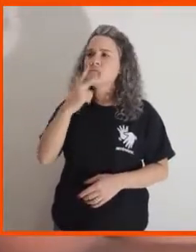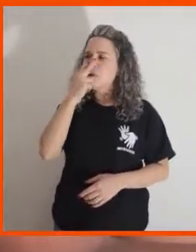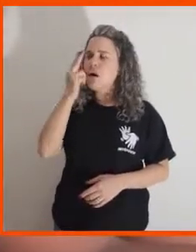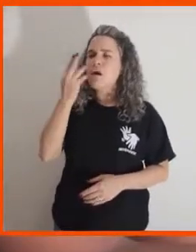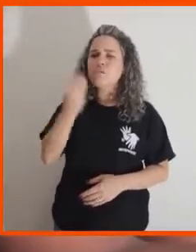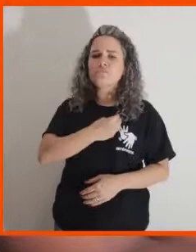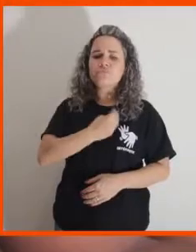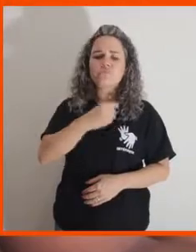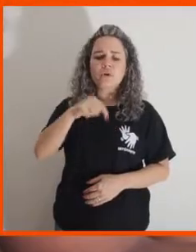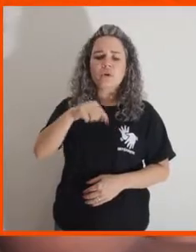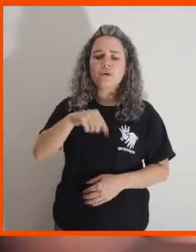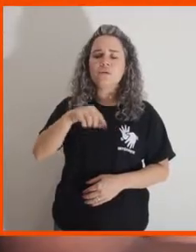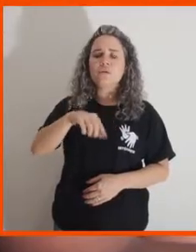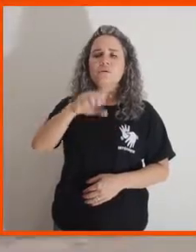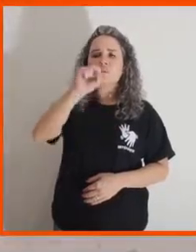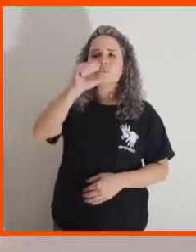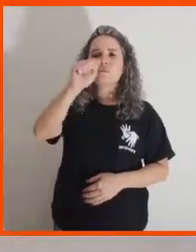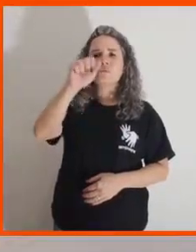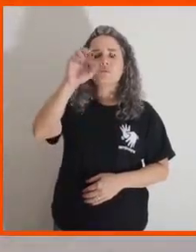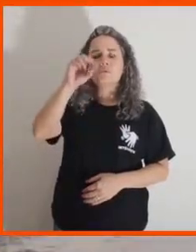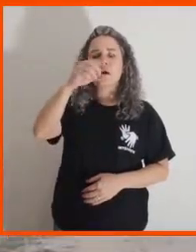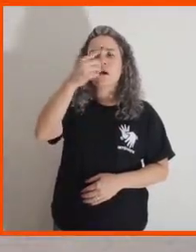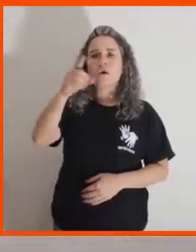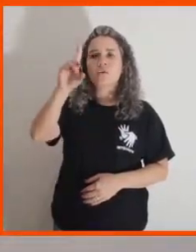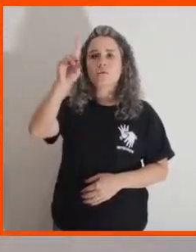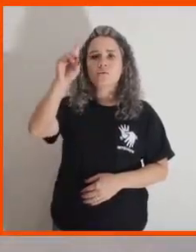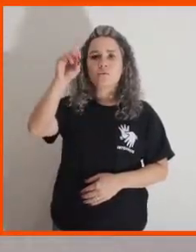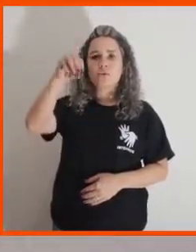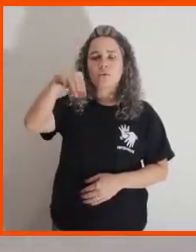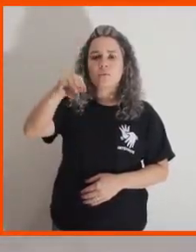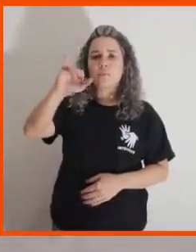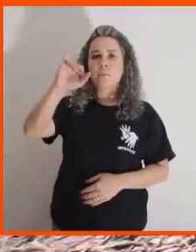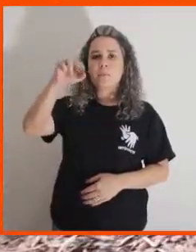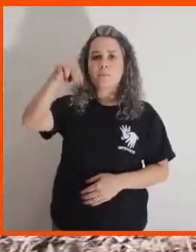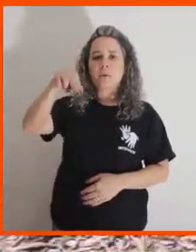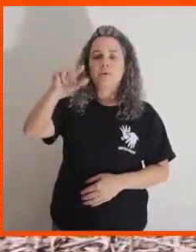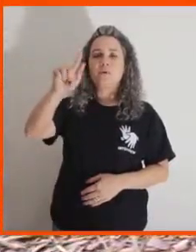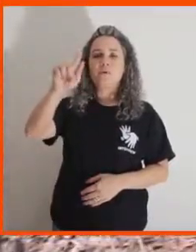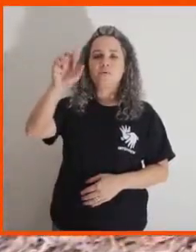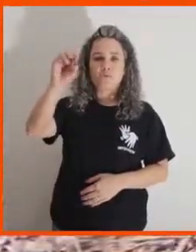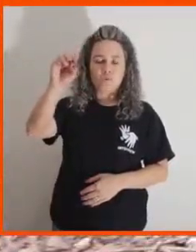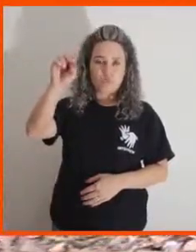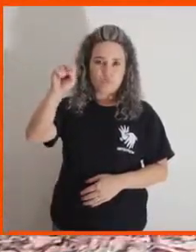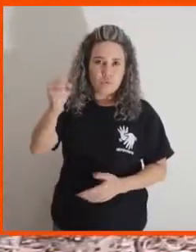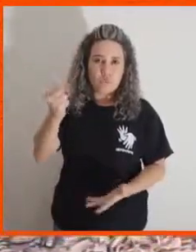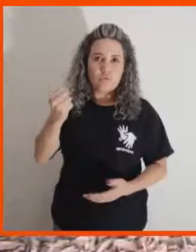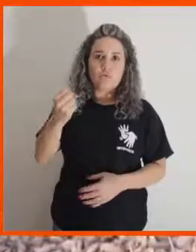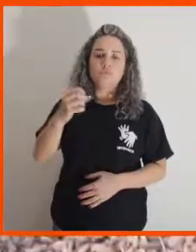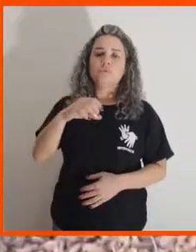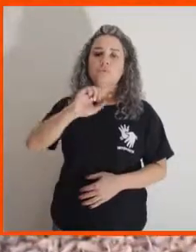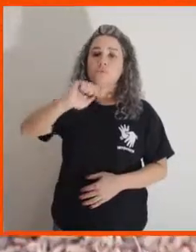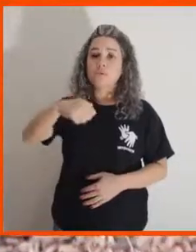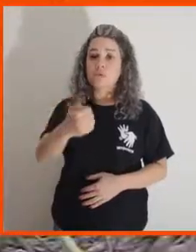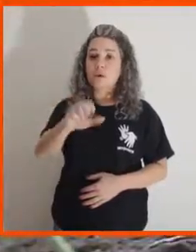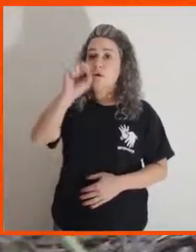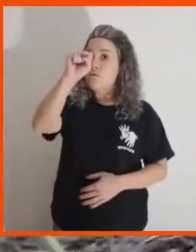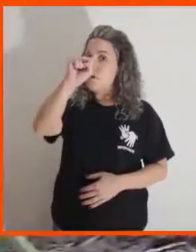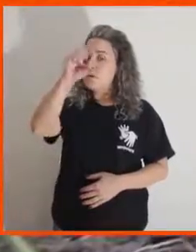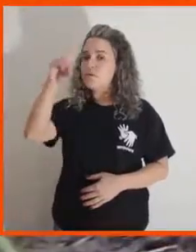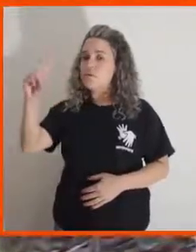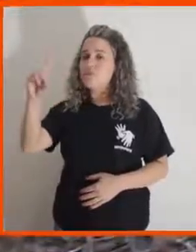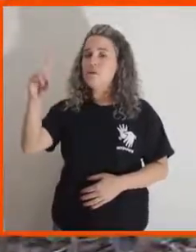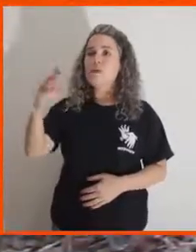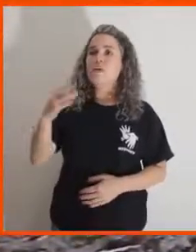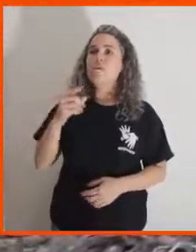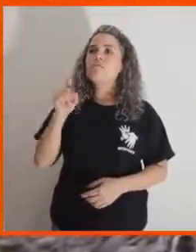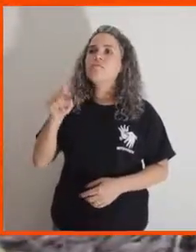vários amigos. Acho muito importante morar aqui. É uma comunidade muito unida. É muito bom morar aqui. Meu nome é Maria das